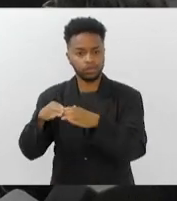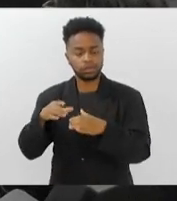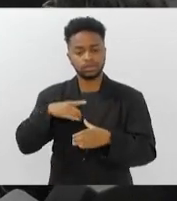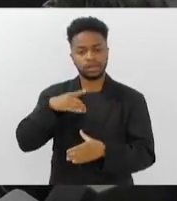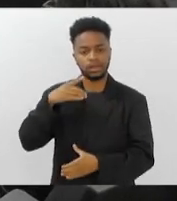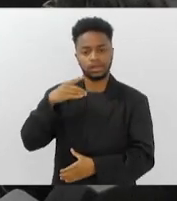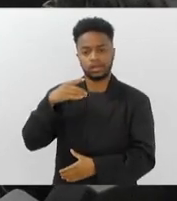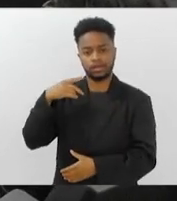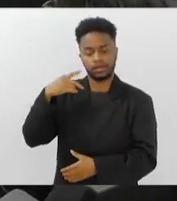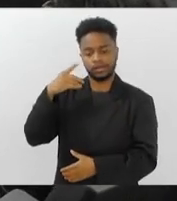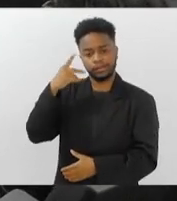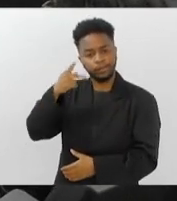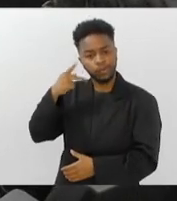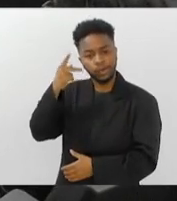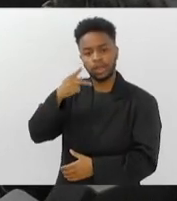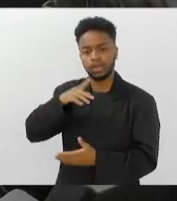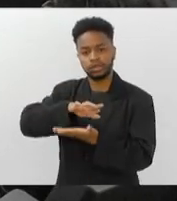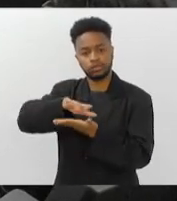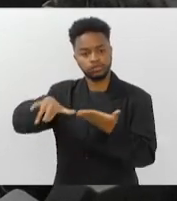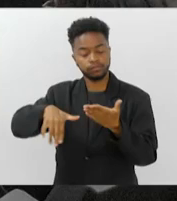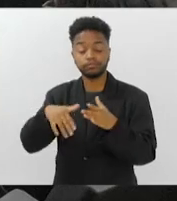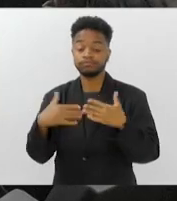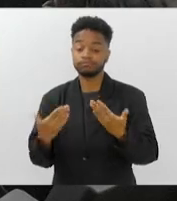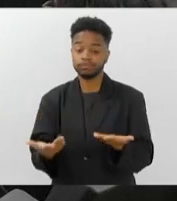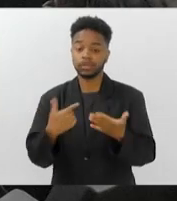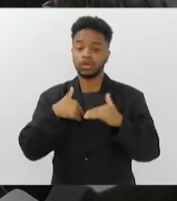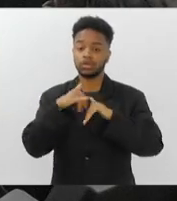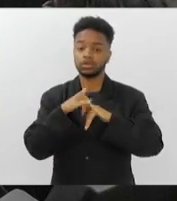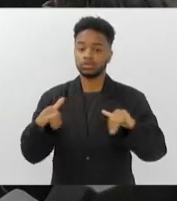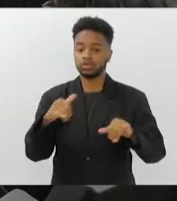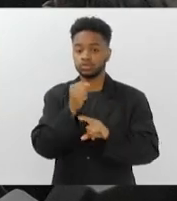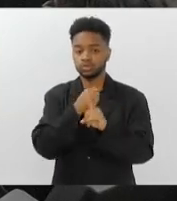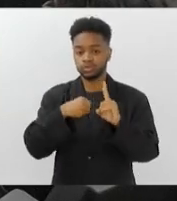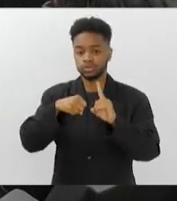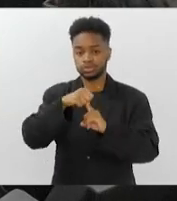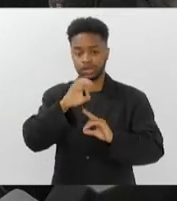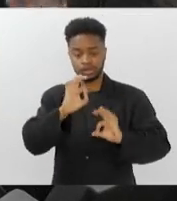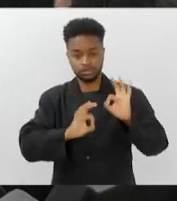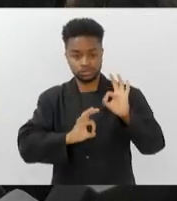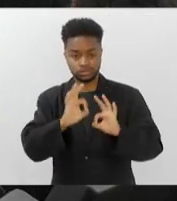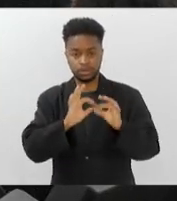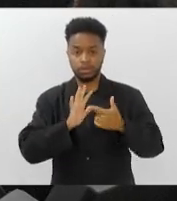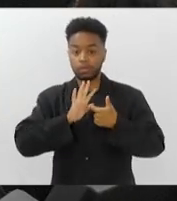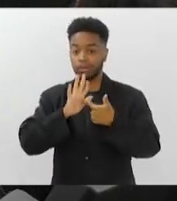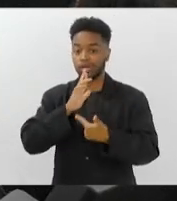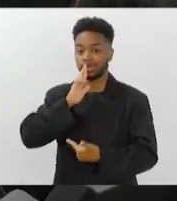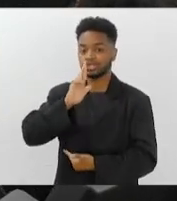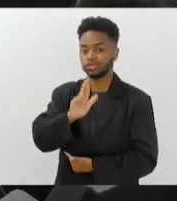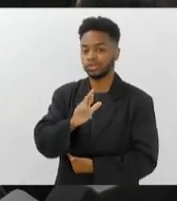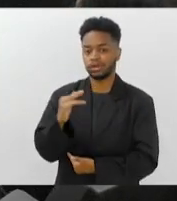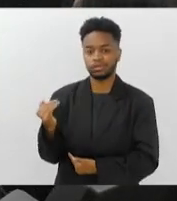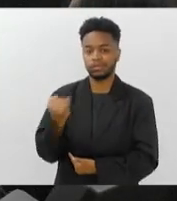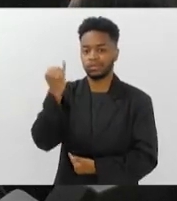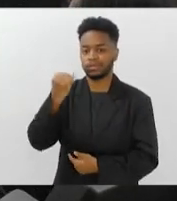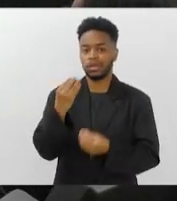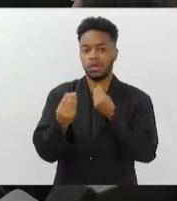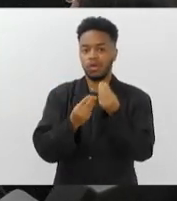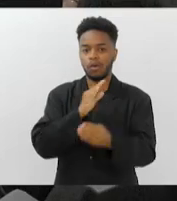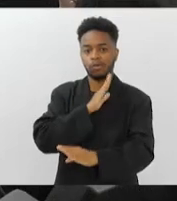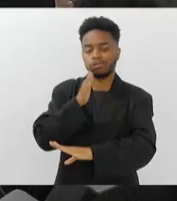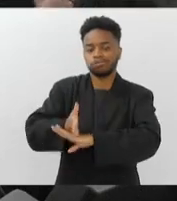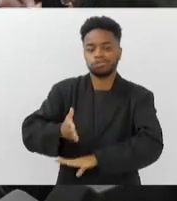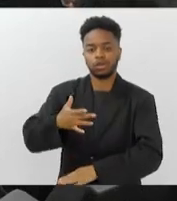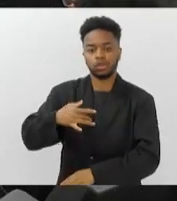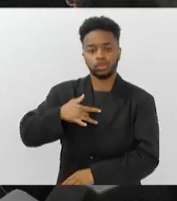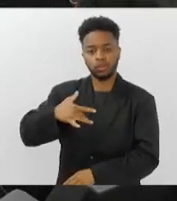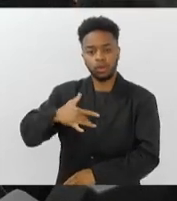parlamentares e quero dizer então que a sociedade civil organizada tem dado uma resposta importante no enfrentamento da tuberculose no estado do